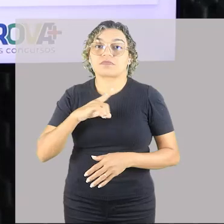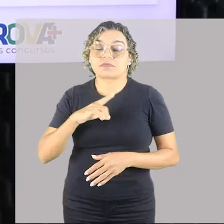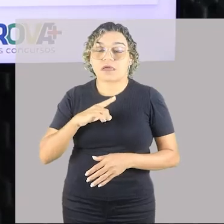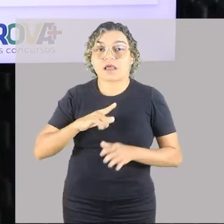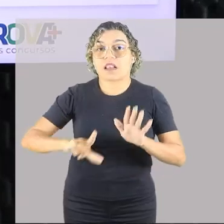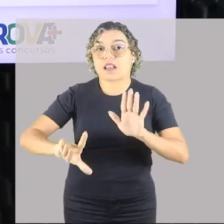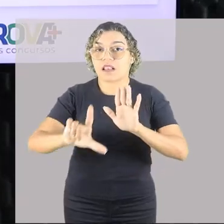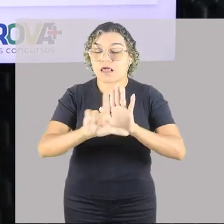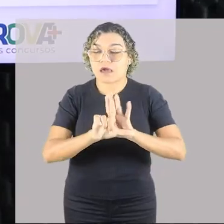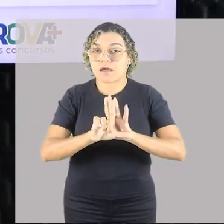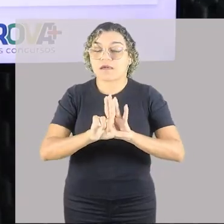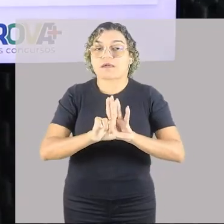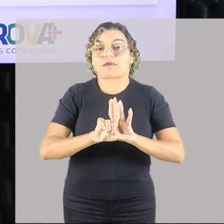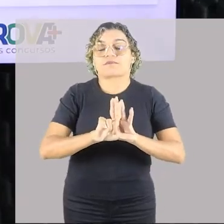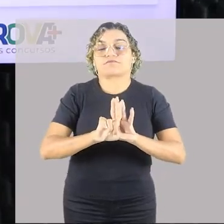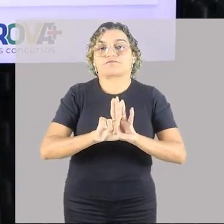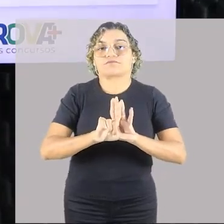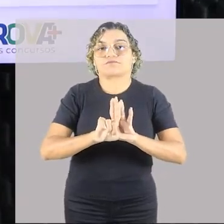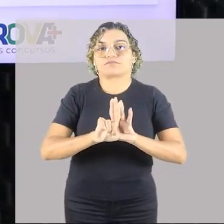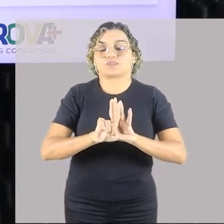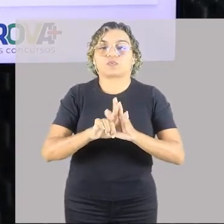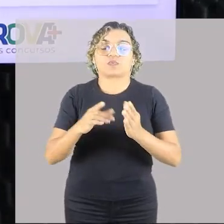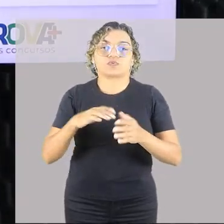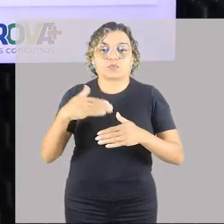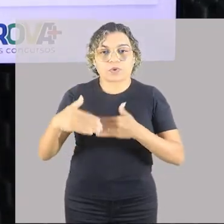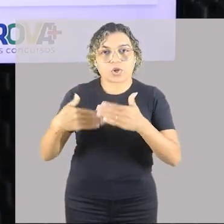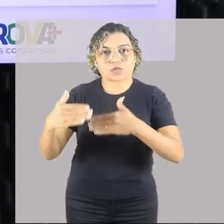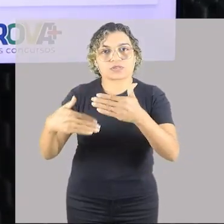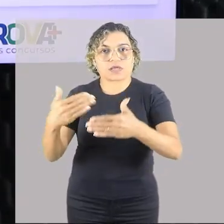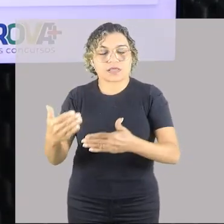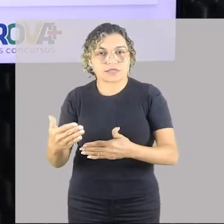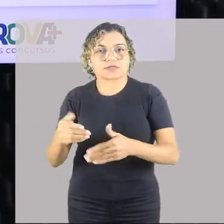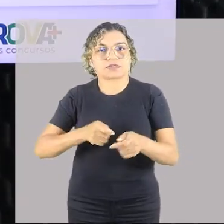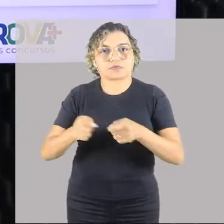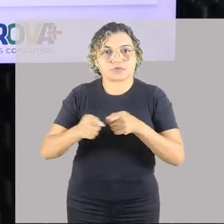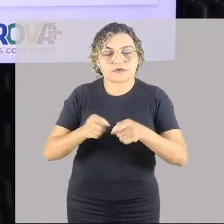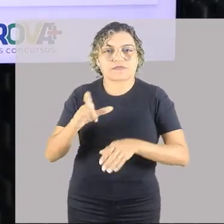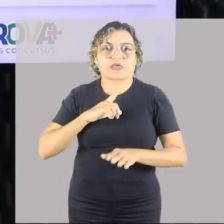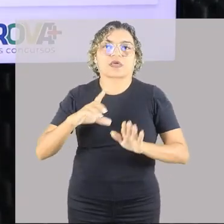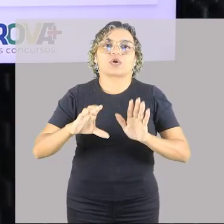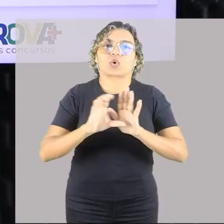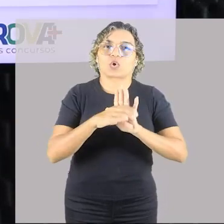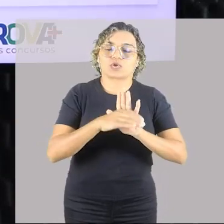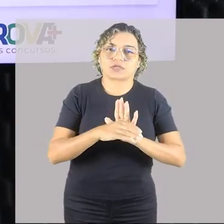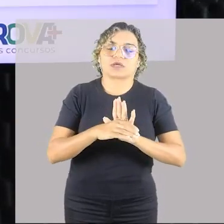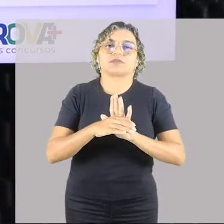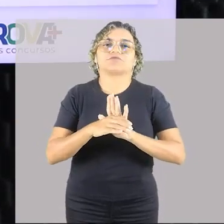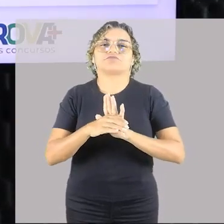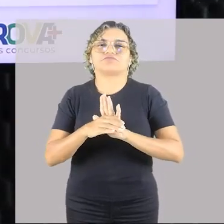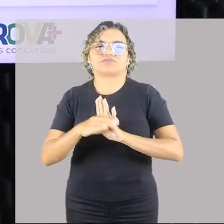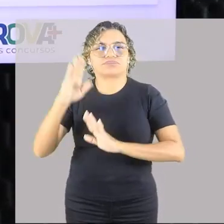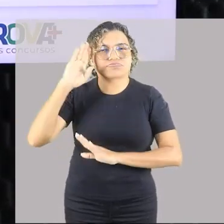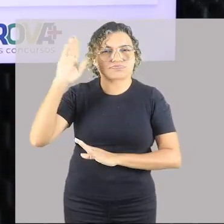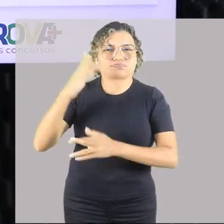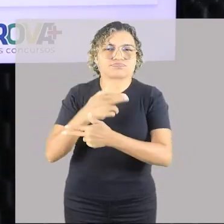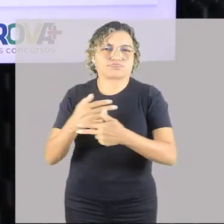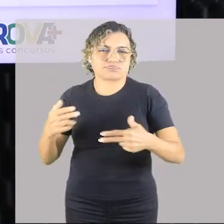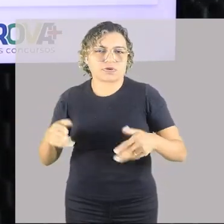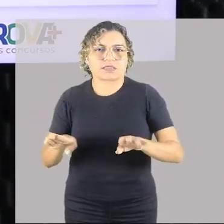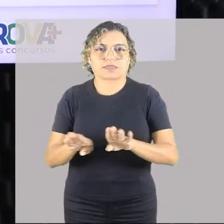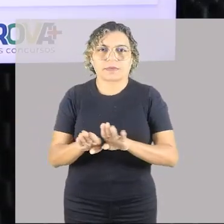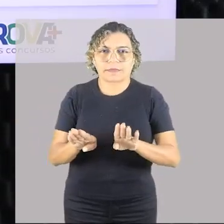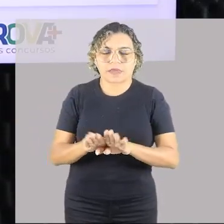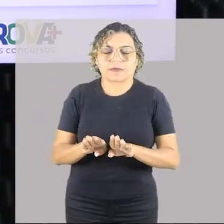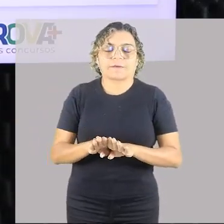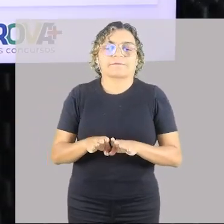de processos administrativos. A gente passou até chegar aqui pelo conceito, pelos princípios, pelos sujeitos,